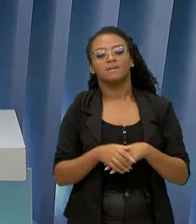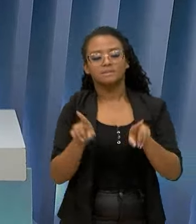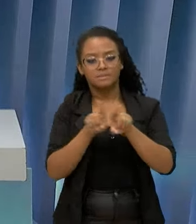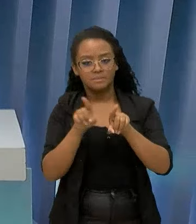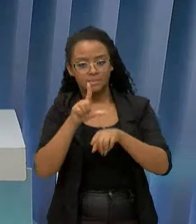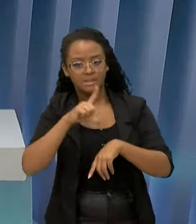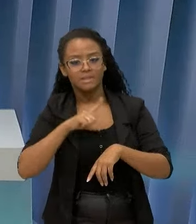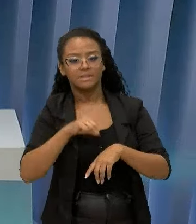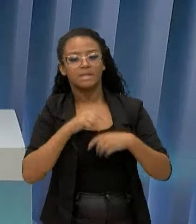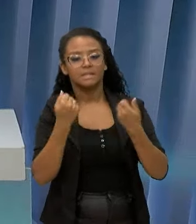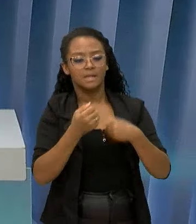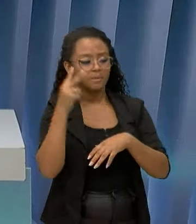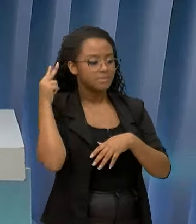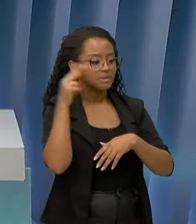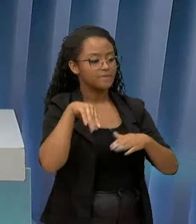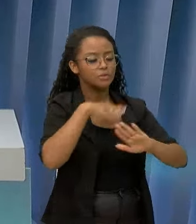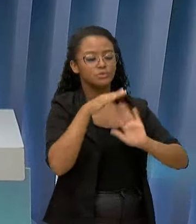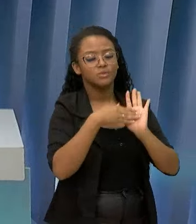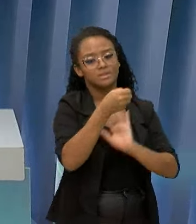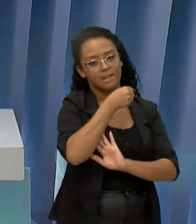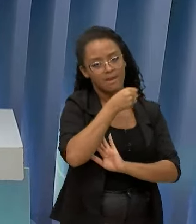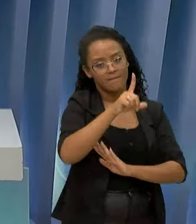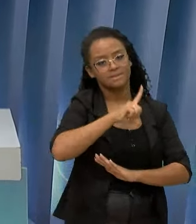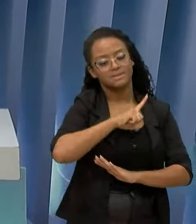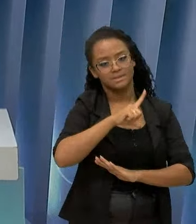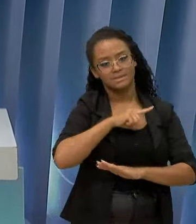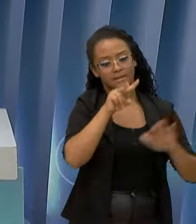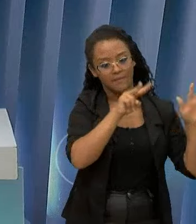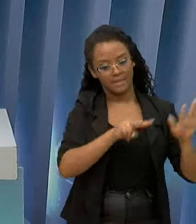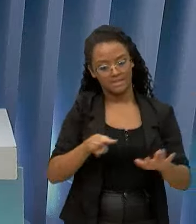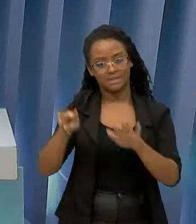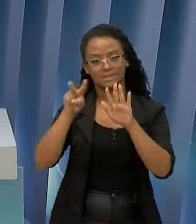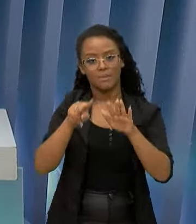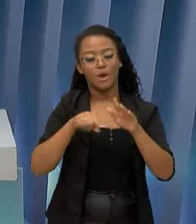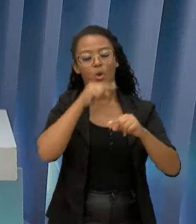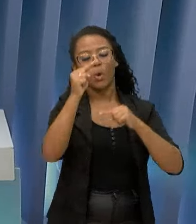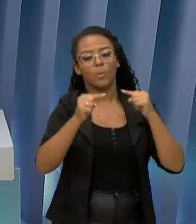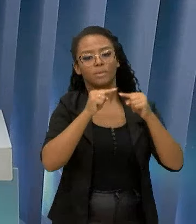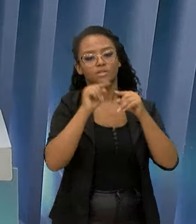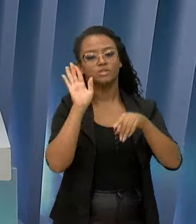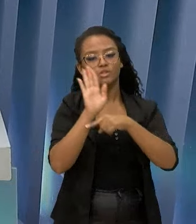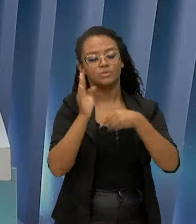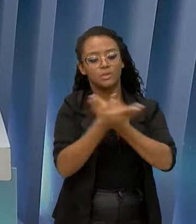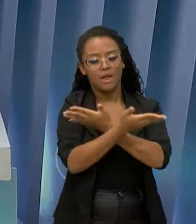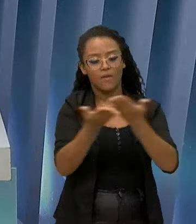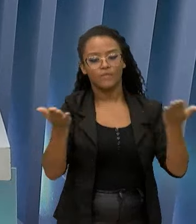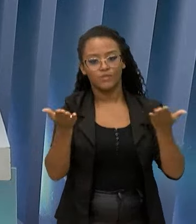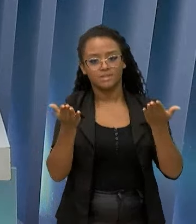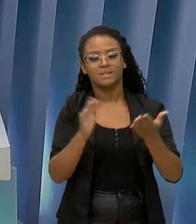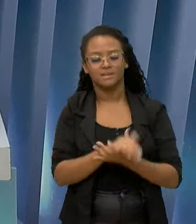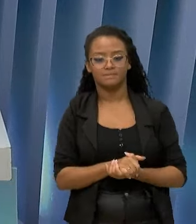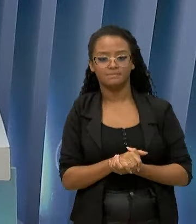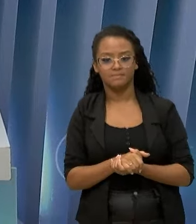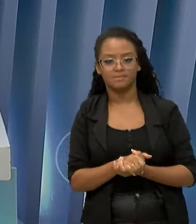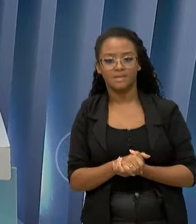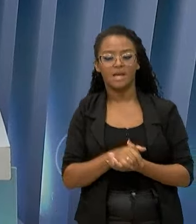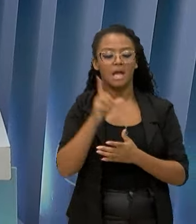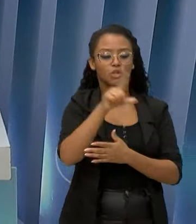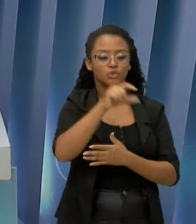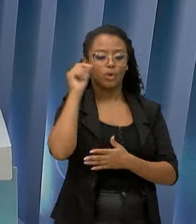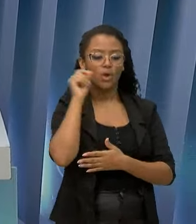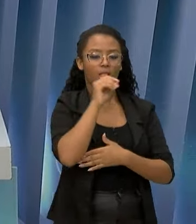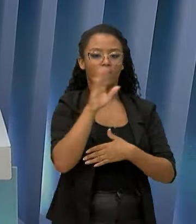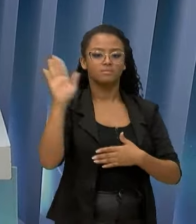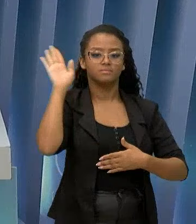rever todas as entrevistas que nós fizemos ao longo dessa semana, com o intuito de ajudar você, eleitor que está do outro lado, escolher o seu